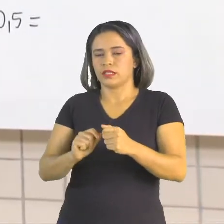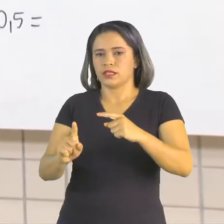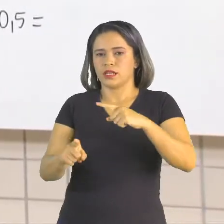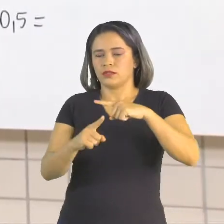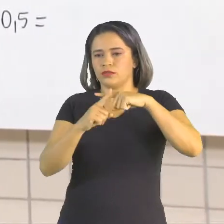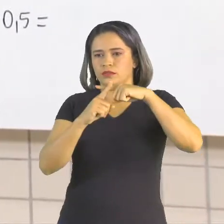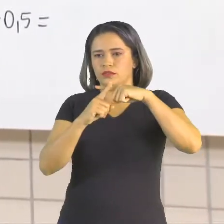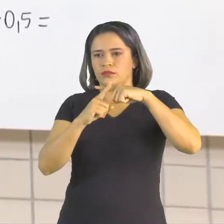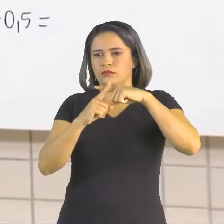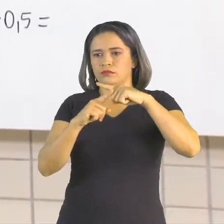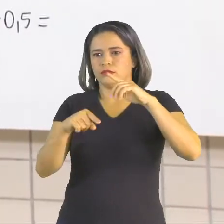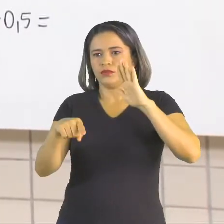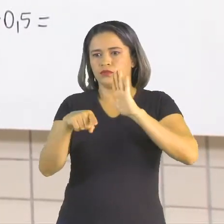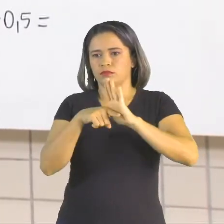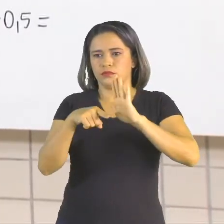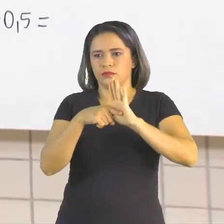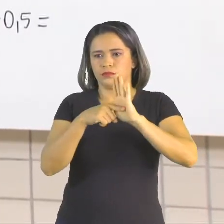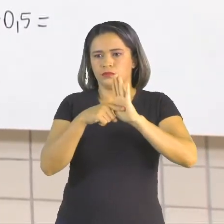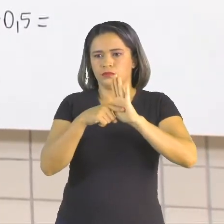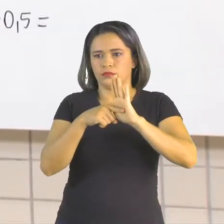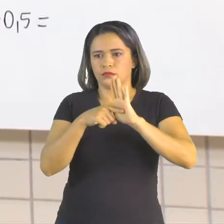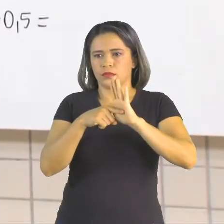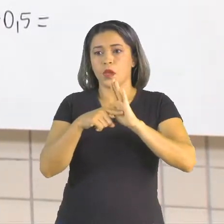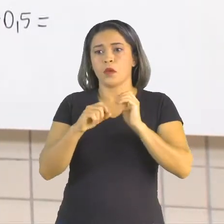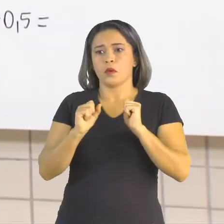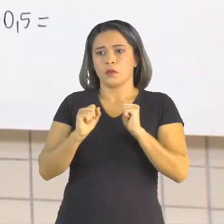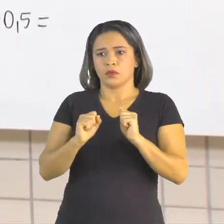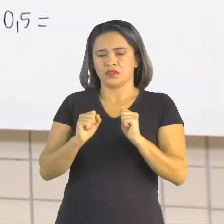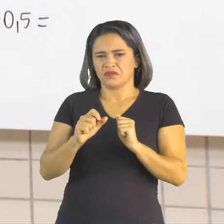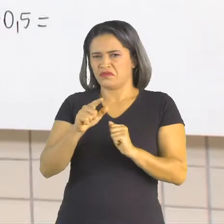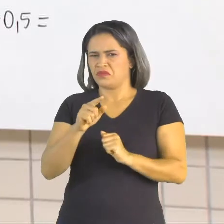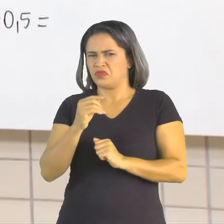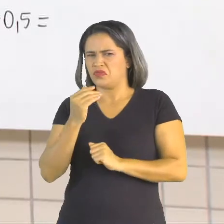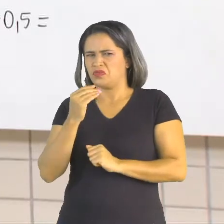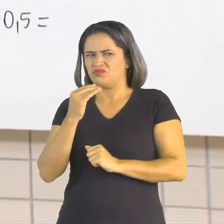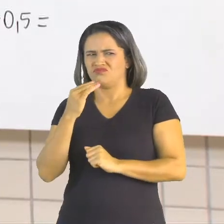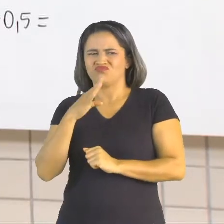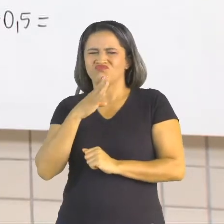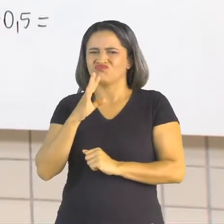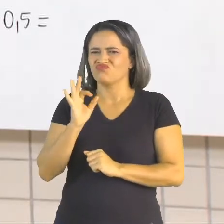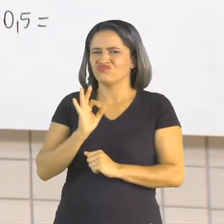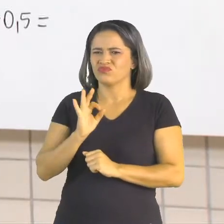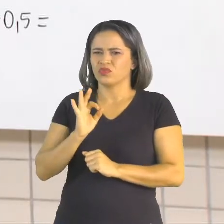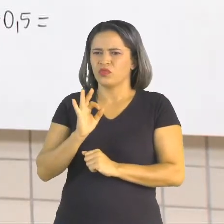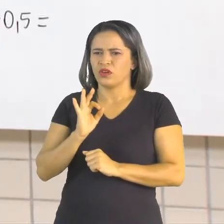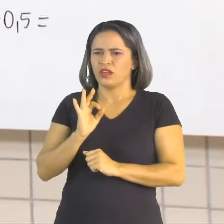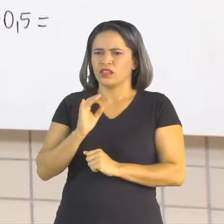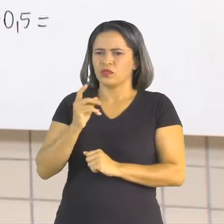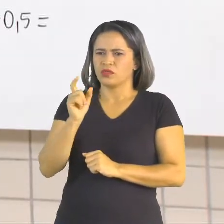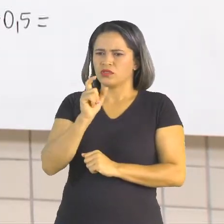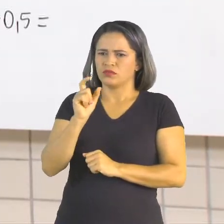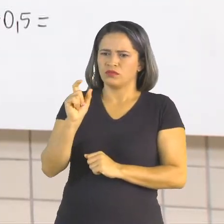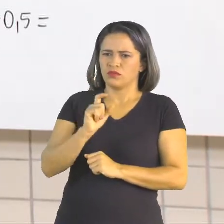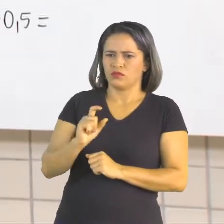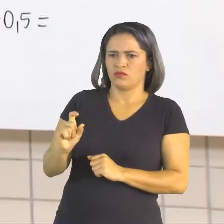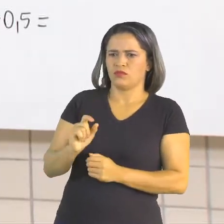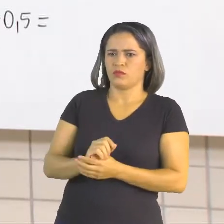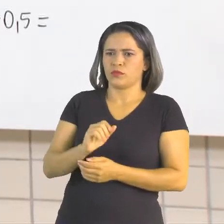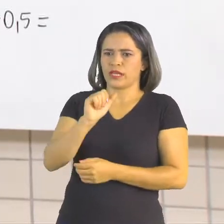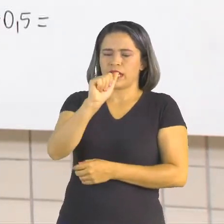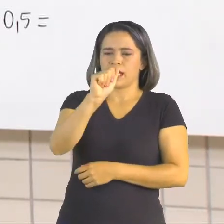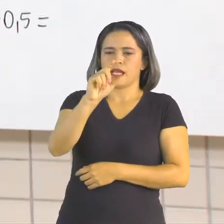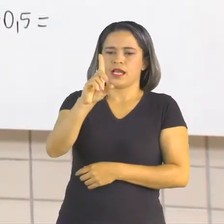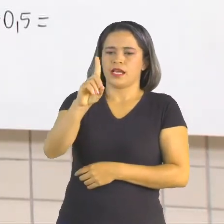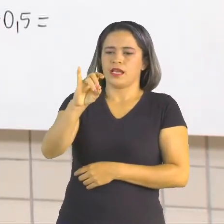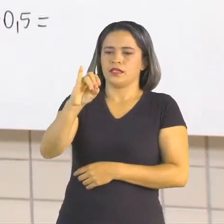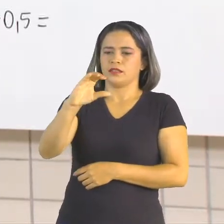adição e subtração. Pode ser que você não conheça essas operações por esse nome, porque adição